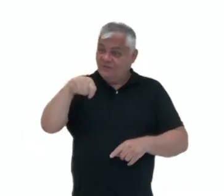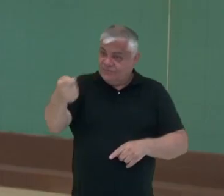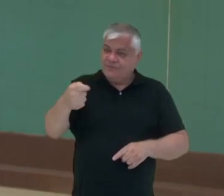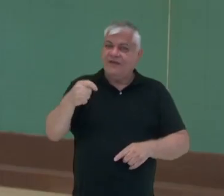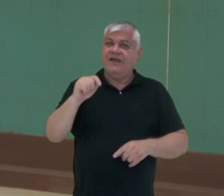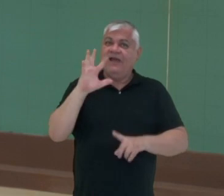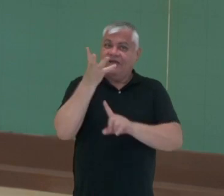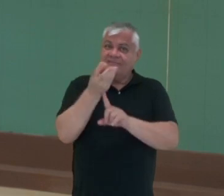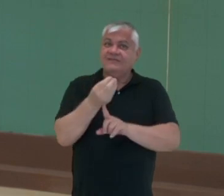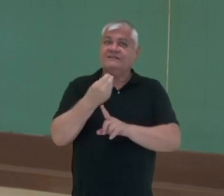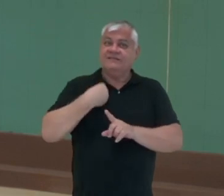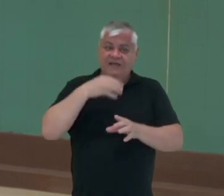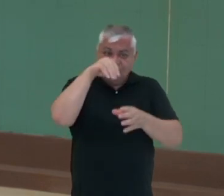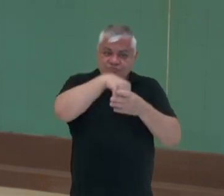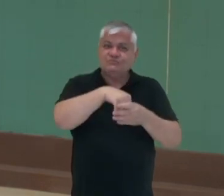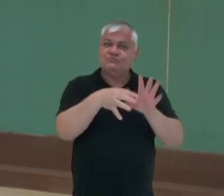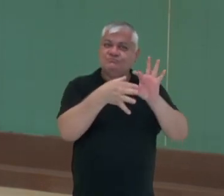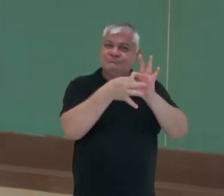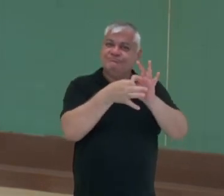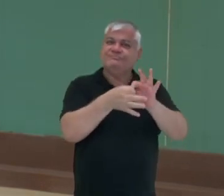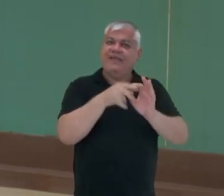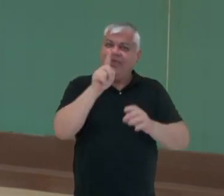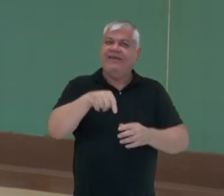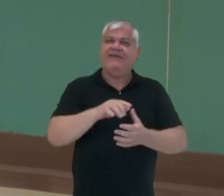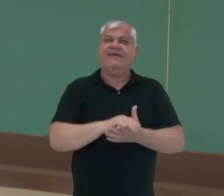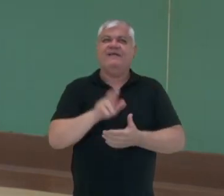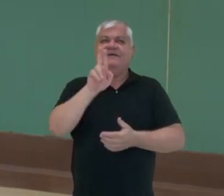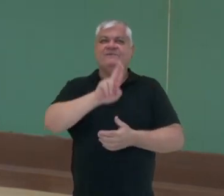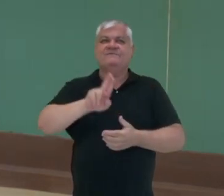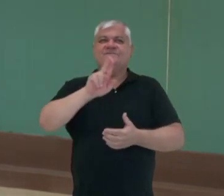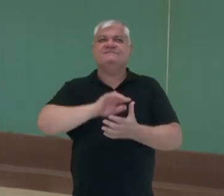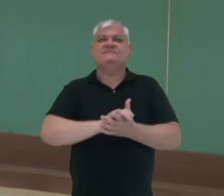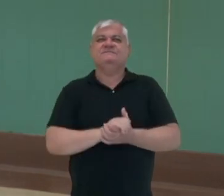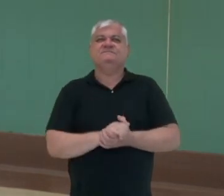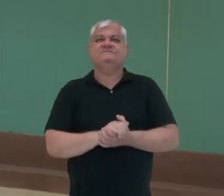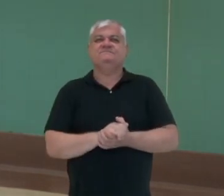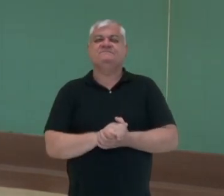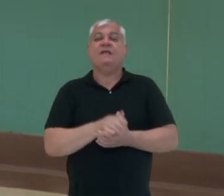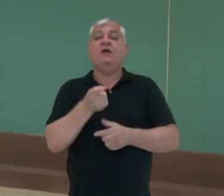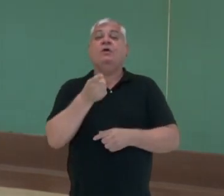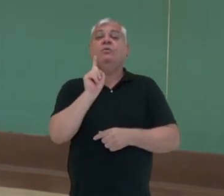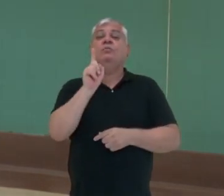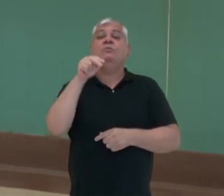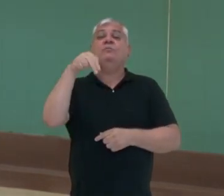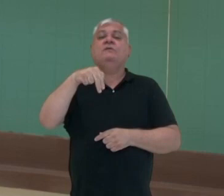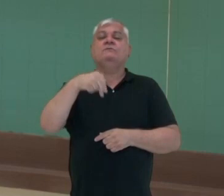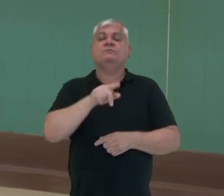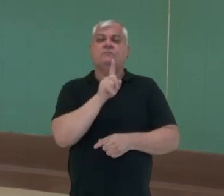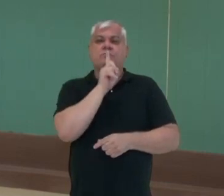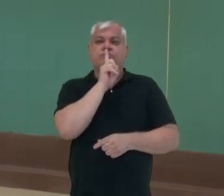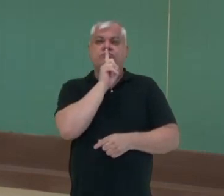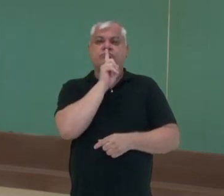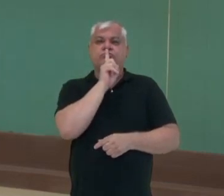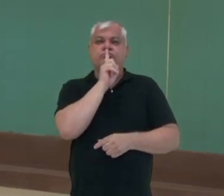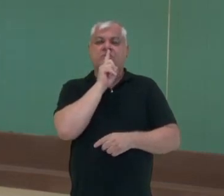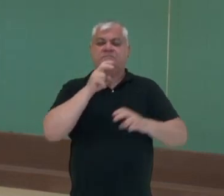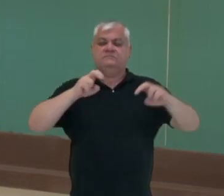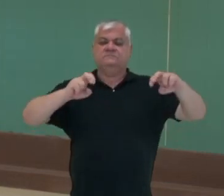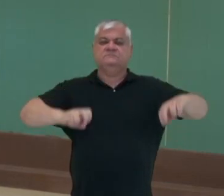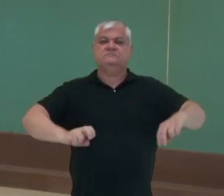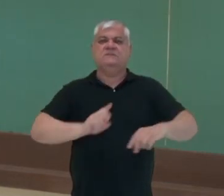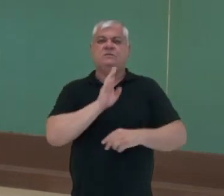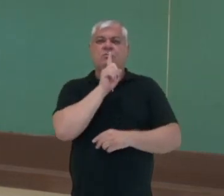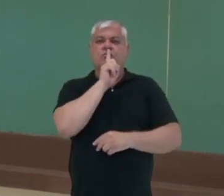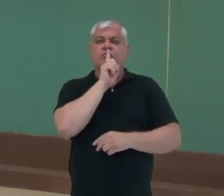está presente na obra naquele momento. Esse é o trocadilho que ele está utilizando como nome da obra. Regra do minuto de silêncio na cadeira, ou seja, todo mundo sentava na frente